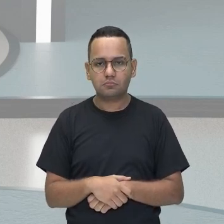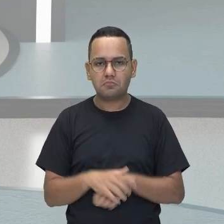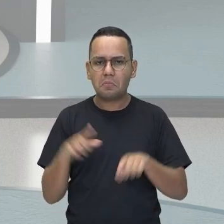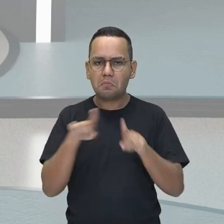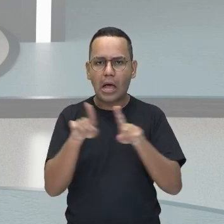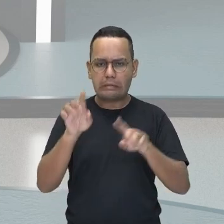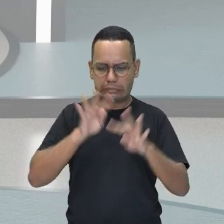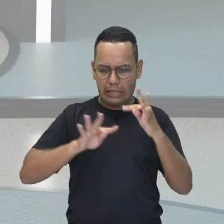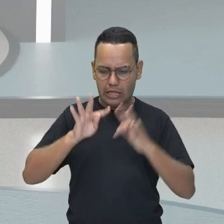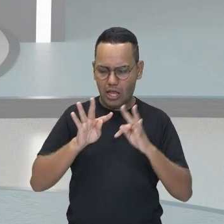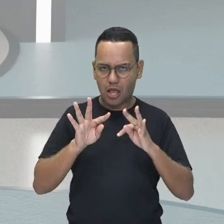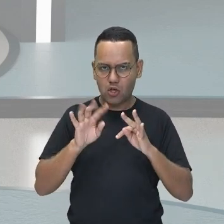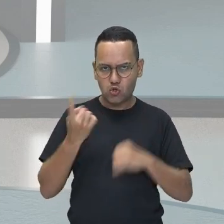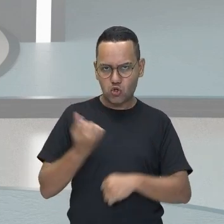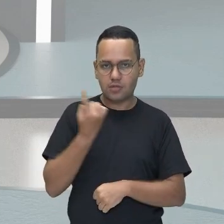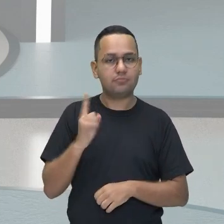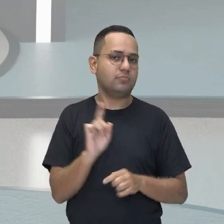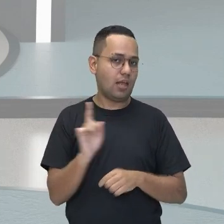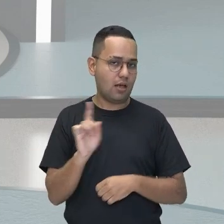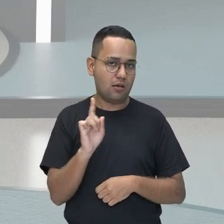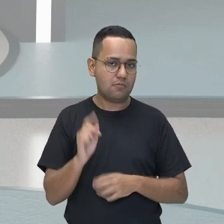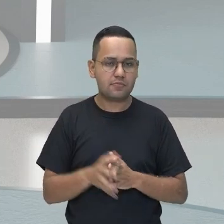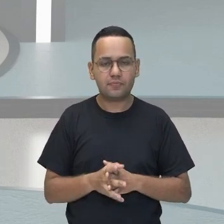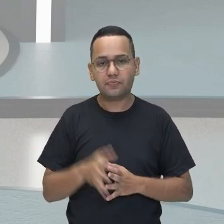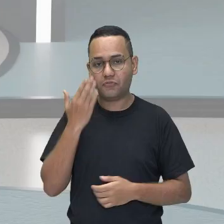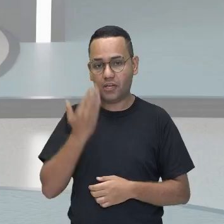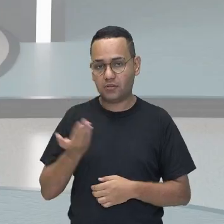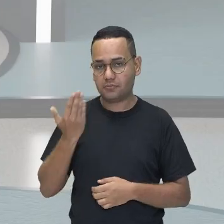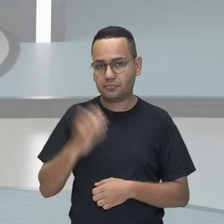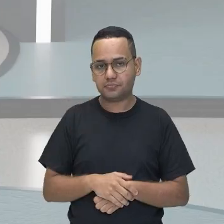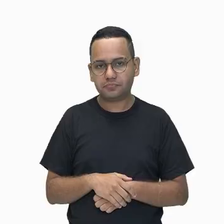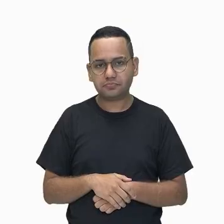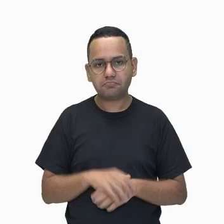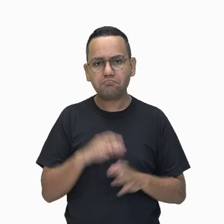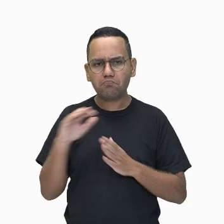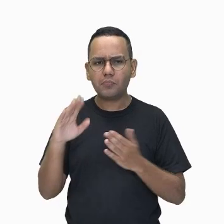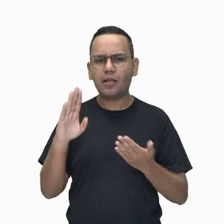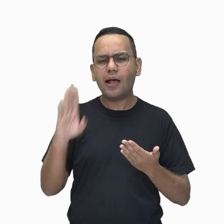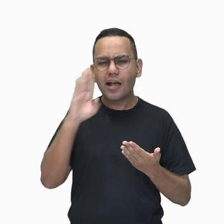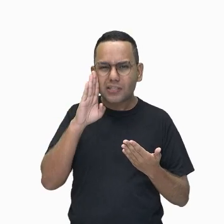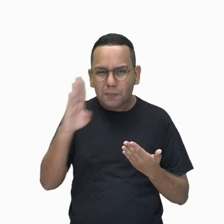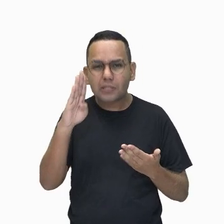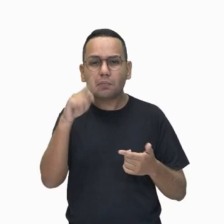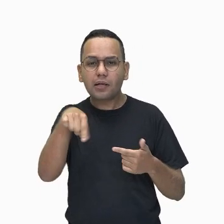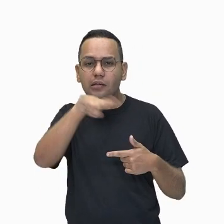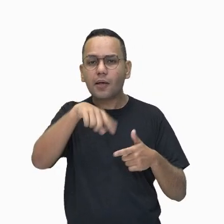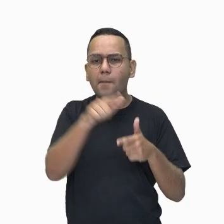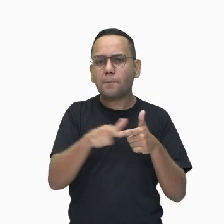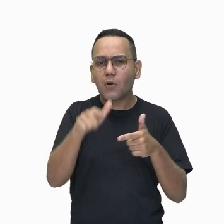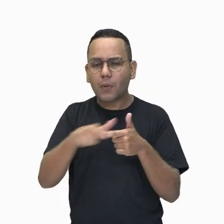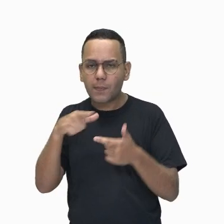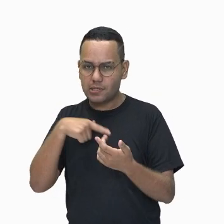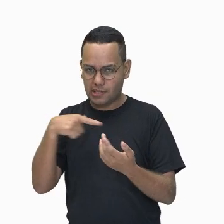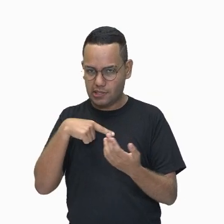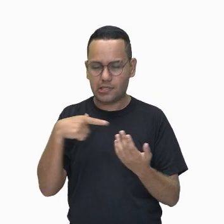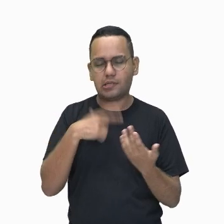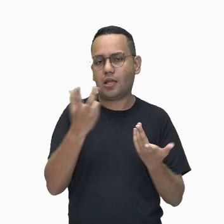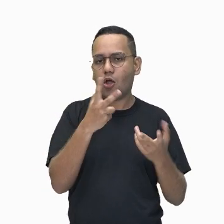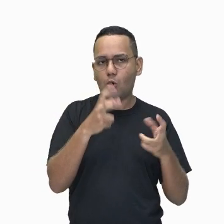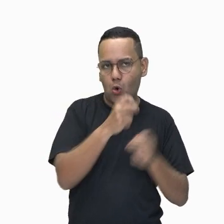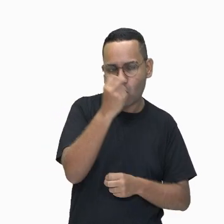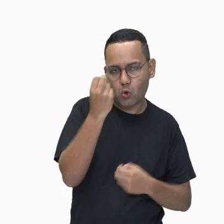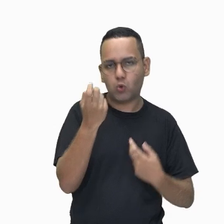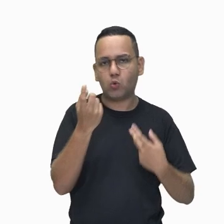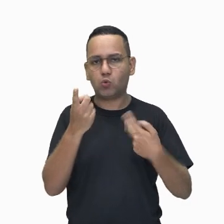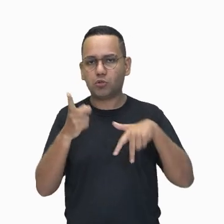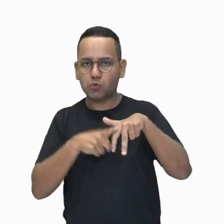tratar sozinho. As principais causas desses desvios que nós tratamos na coluna, no joelho e nos pés são